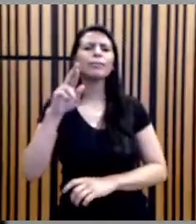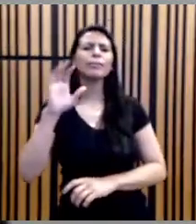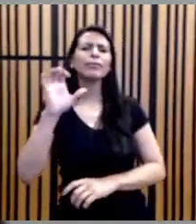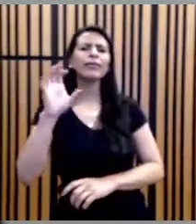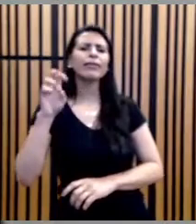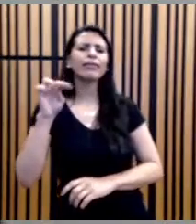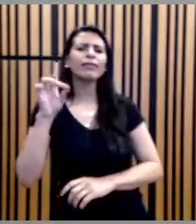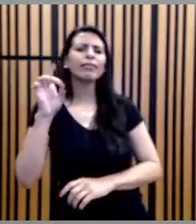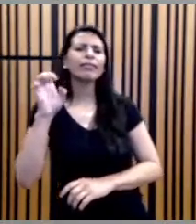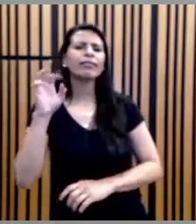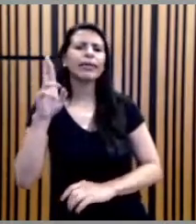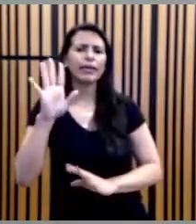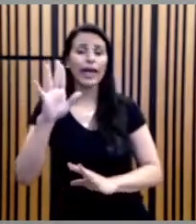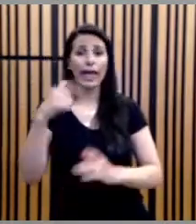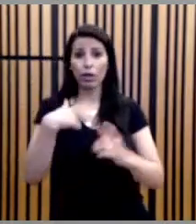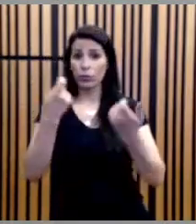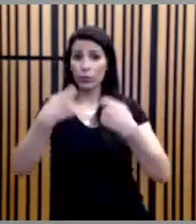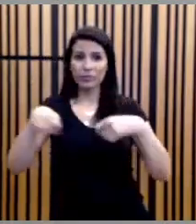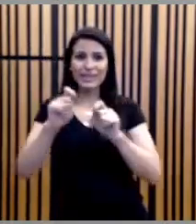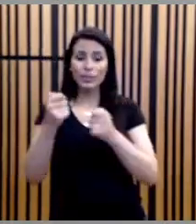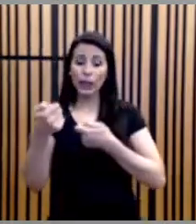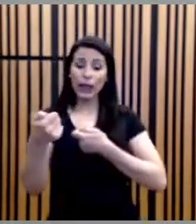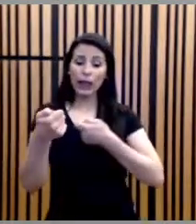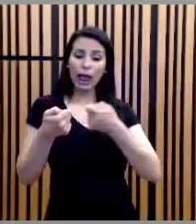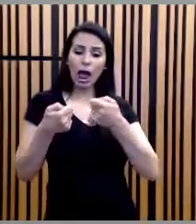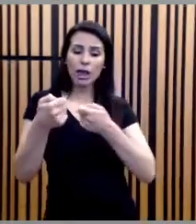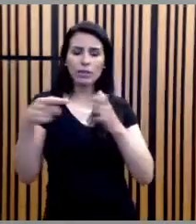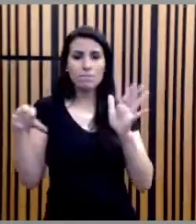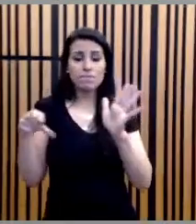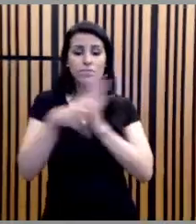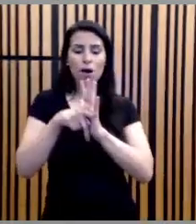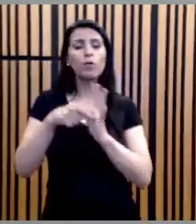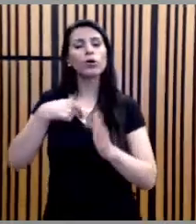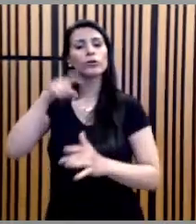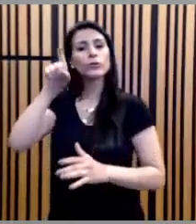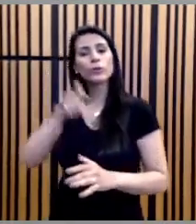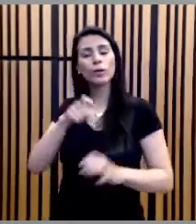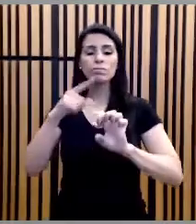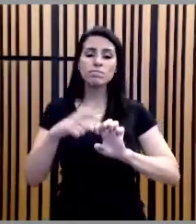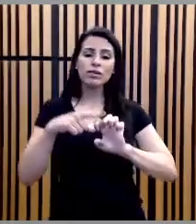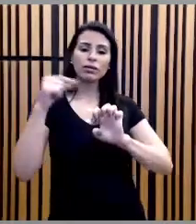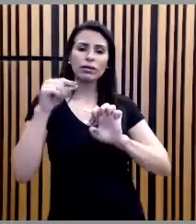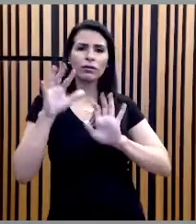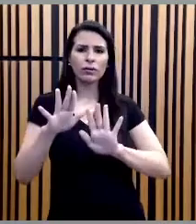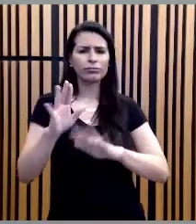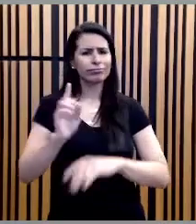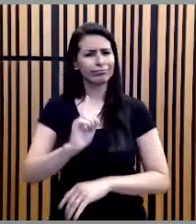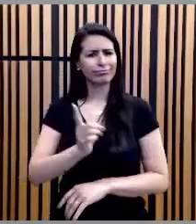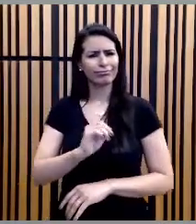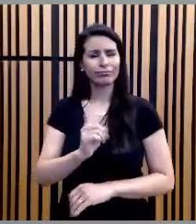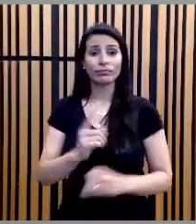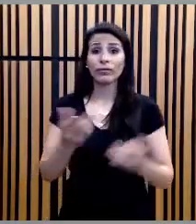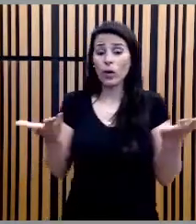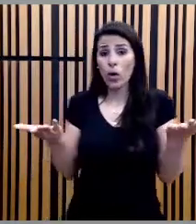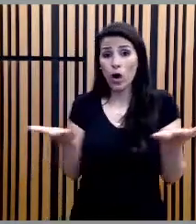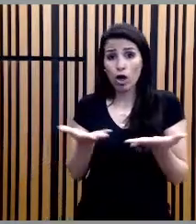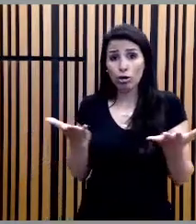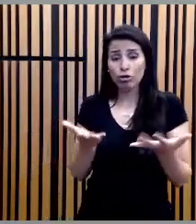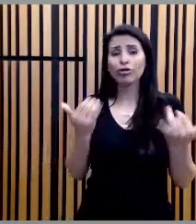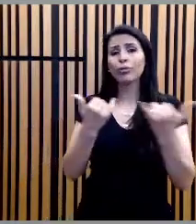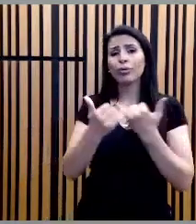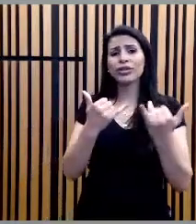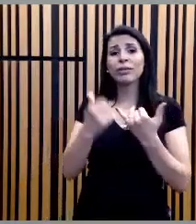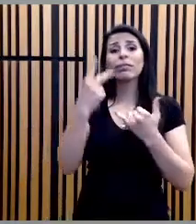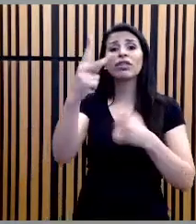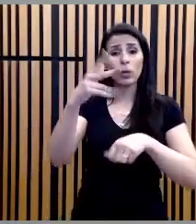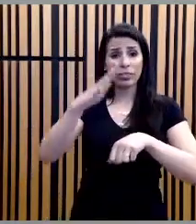um negócio necessariamente para ser um empreendedor. Hoje, digamos, tu é empreendedor do teu